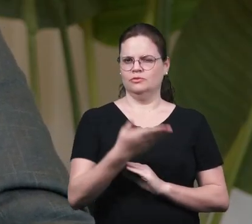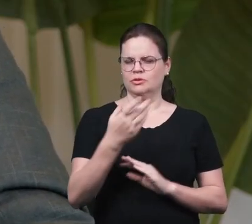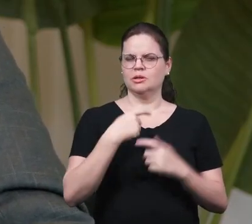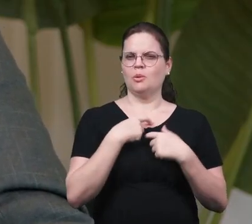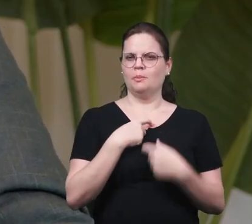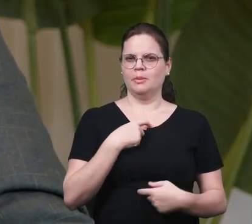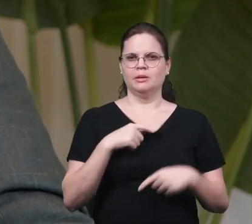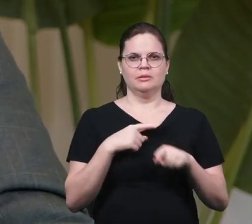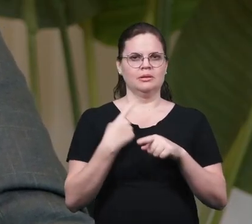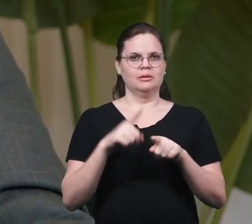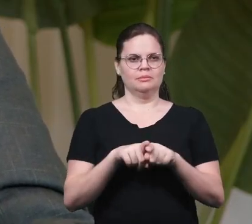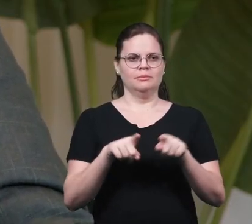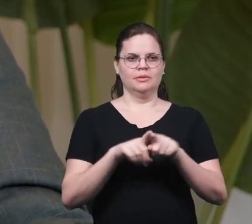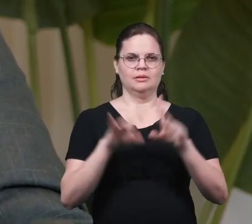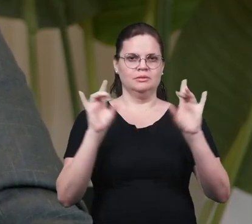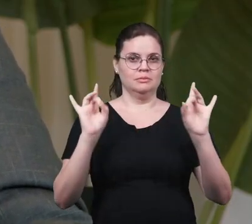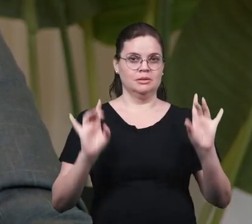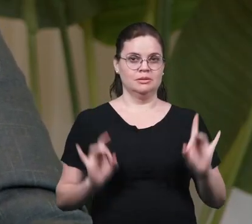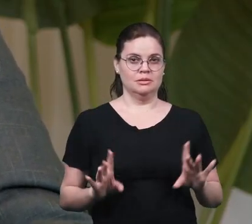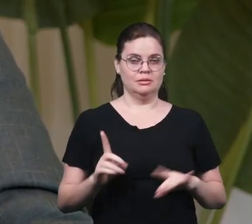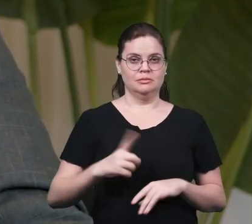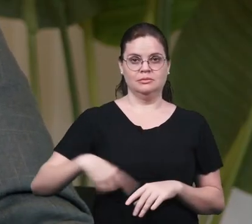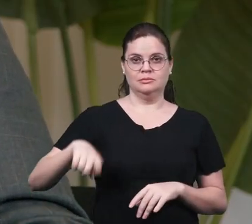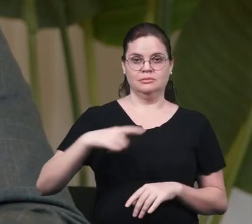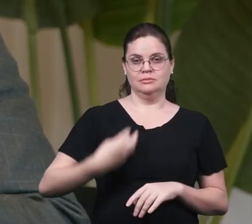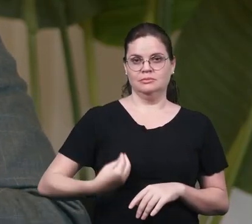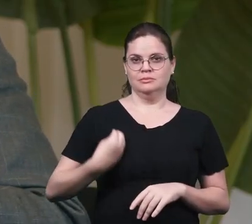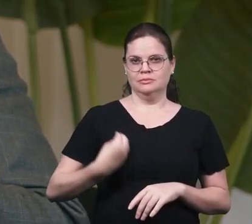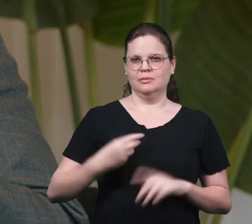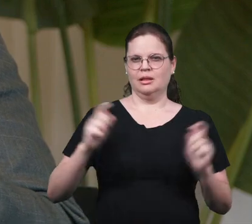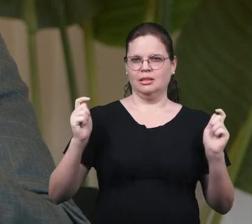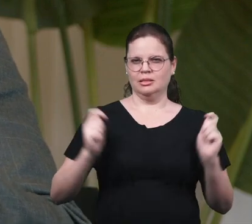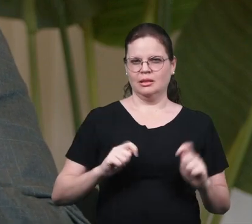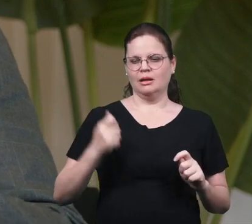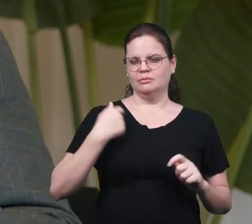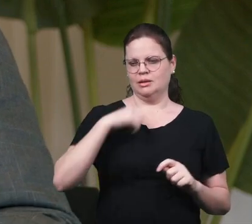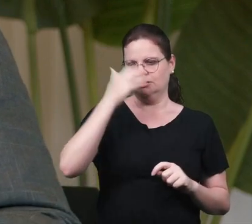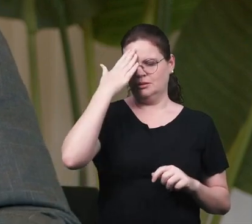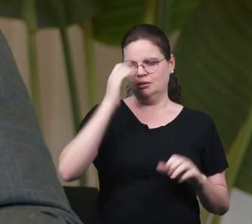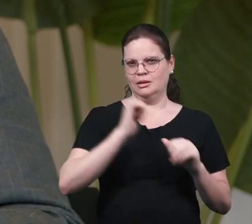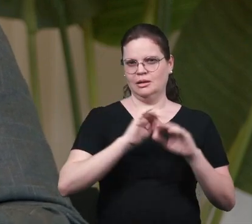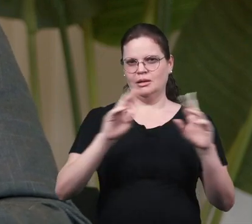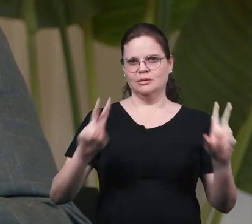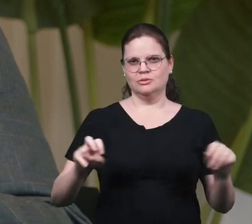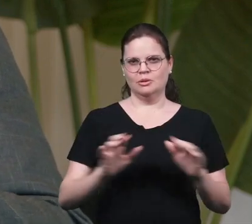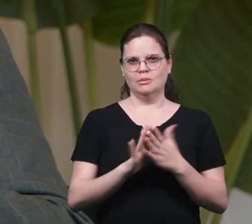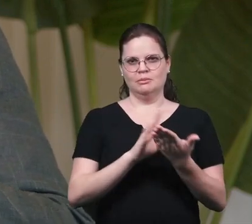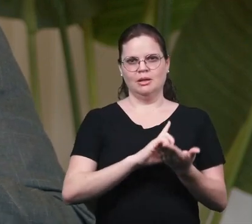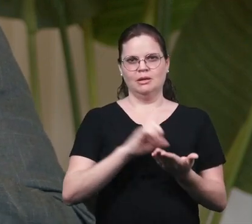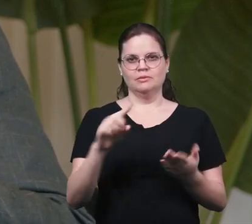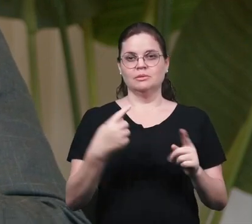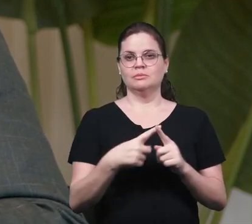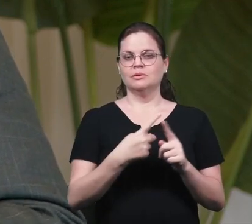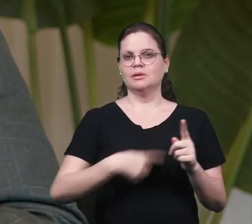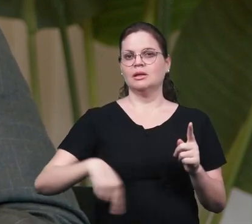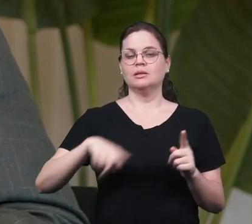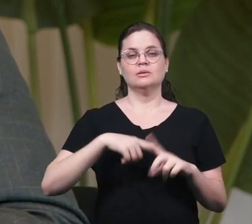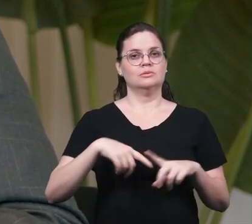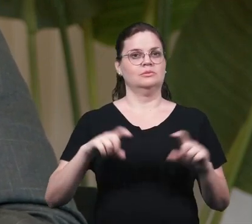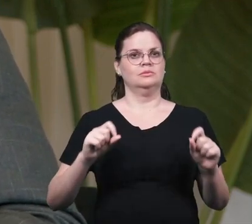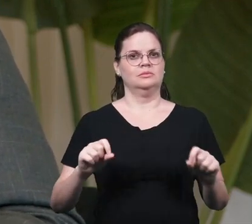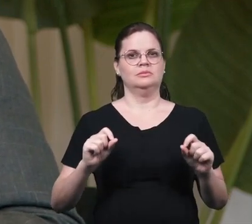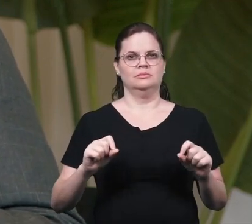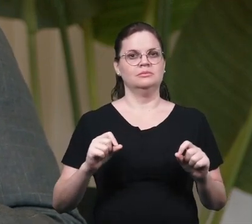obreiros em especial. Nós aqui pudemos nos aprofundar um pouco mais na palavra de Deus, que para nós